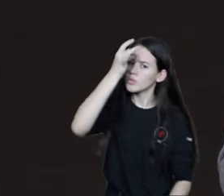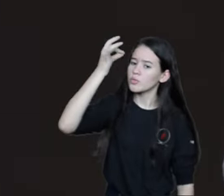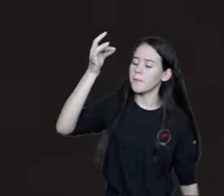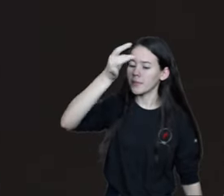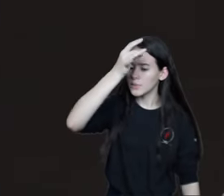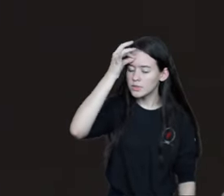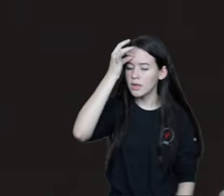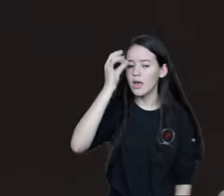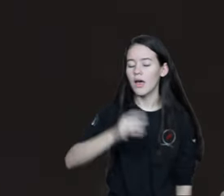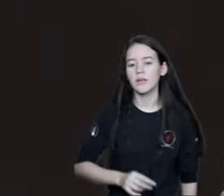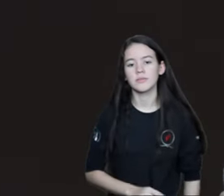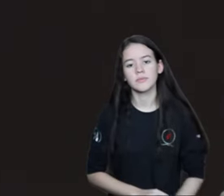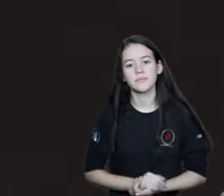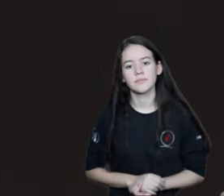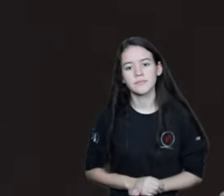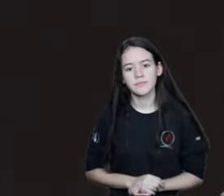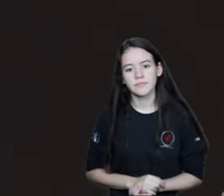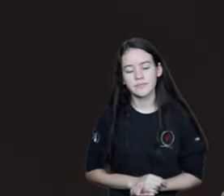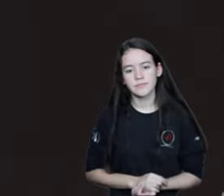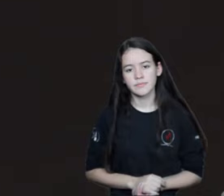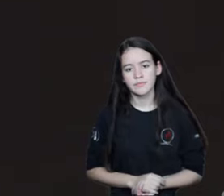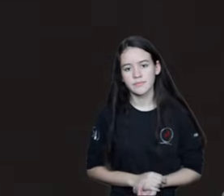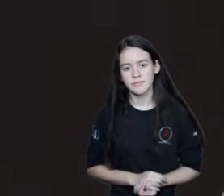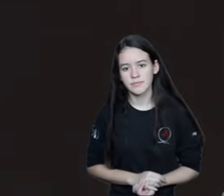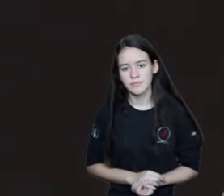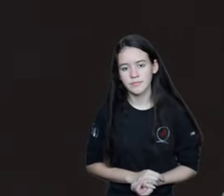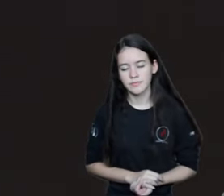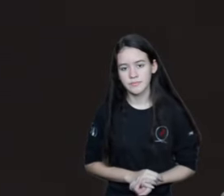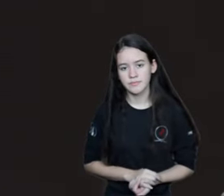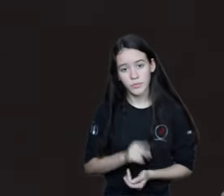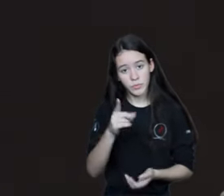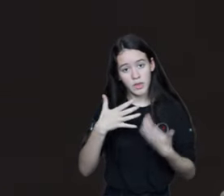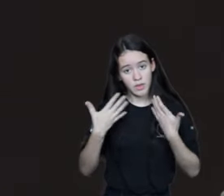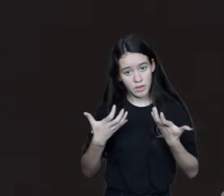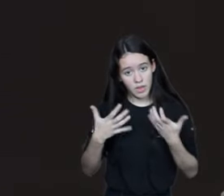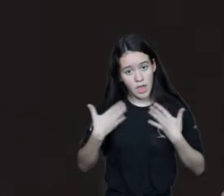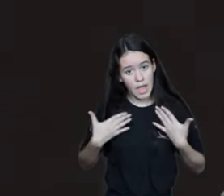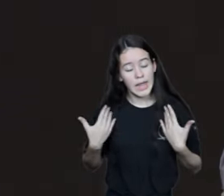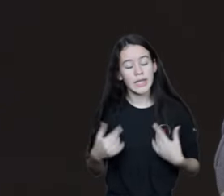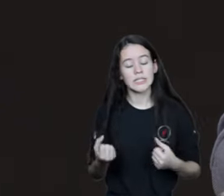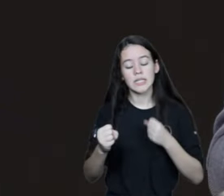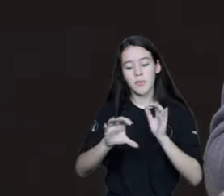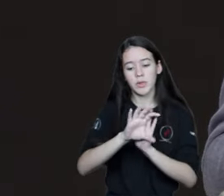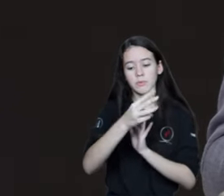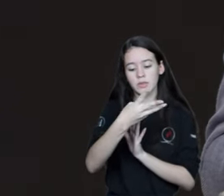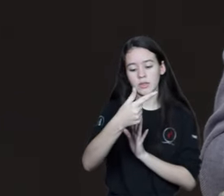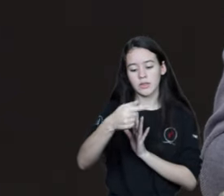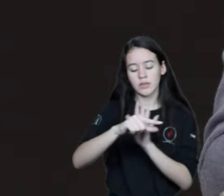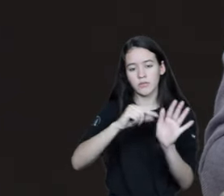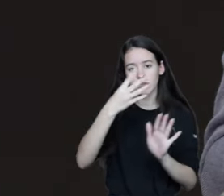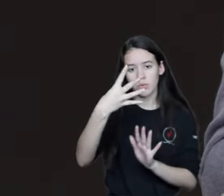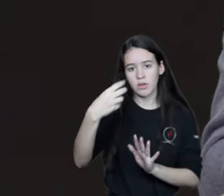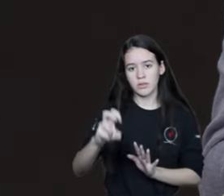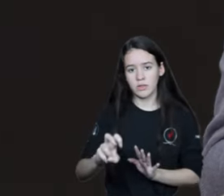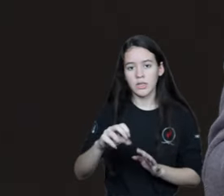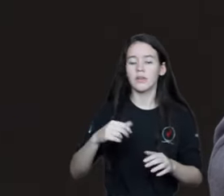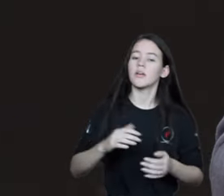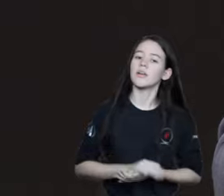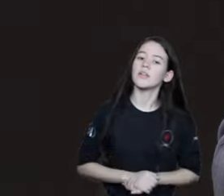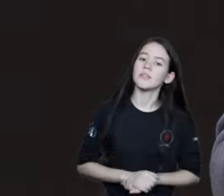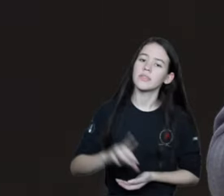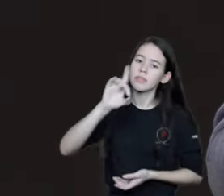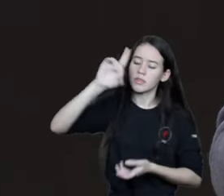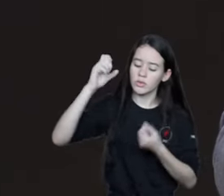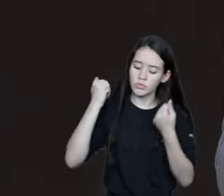Santo meu irmão você não quer estar alegre no dia o Salmo 37 Versículo 4 e 5 diz deleita-te também no Senhor Ele